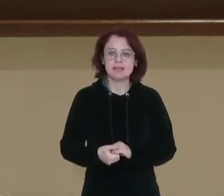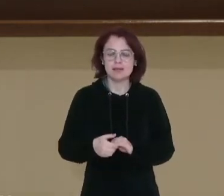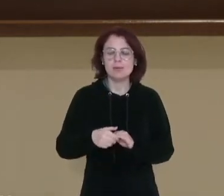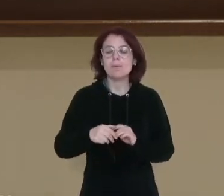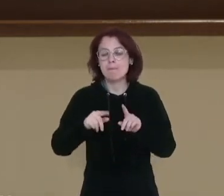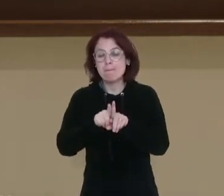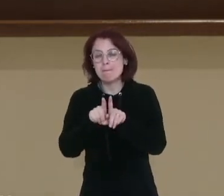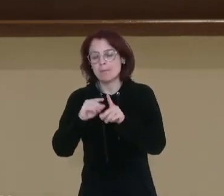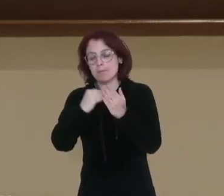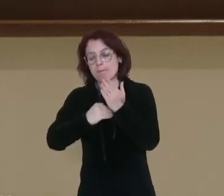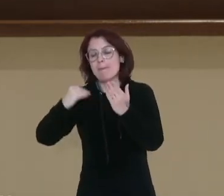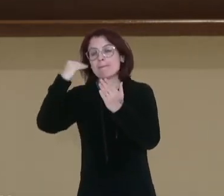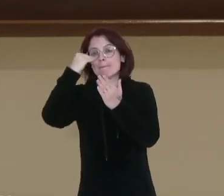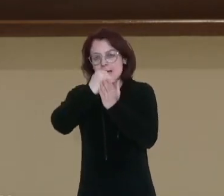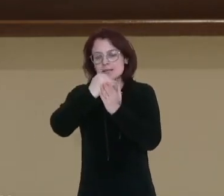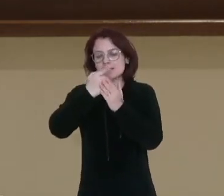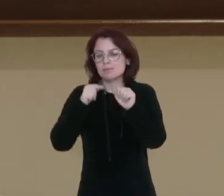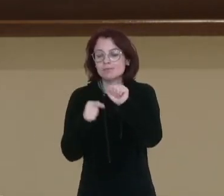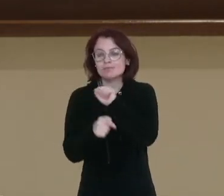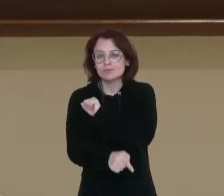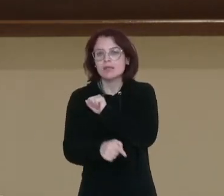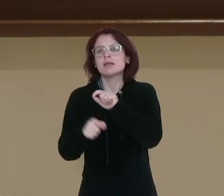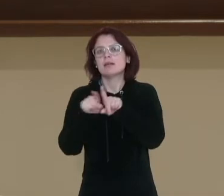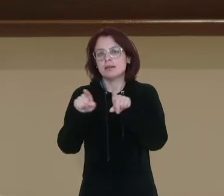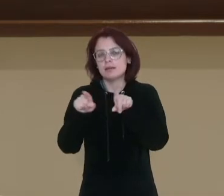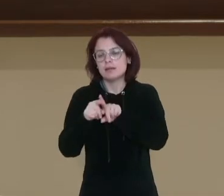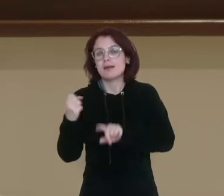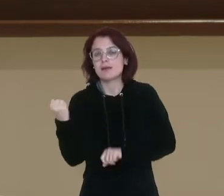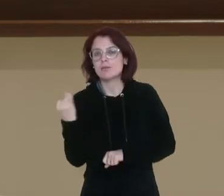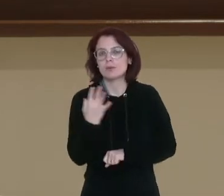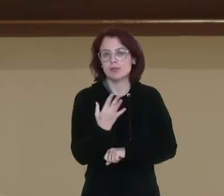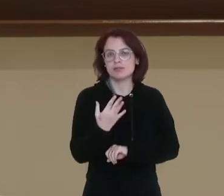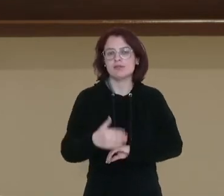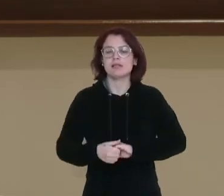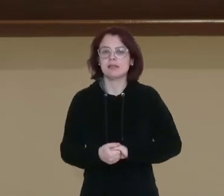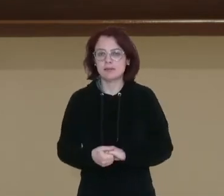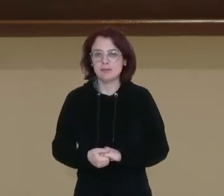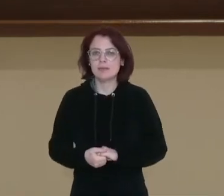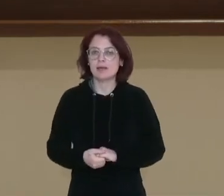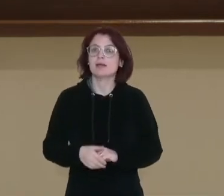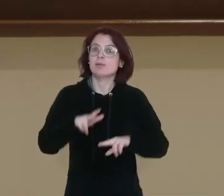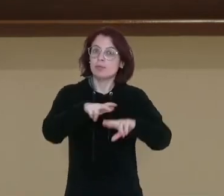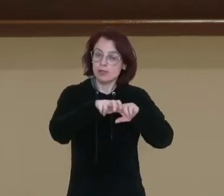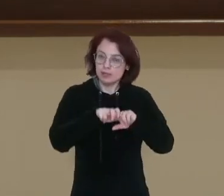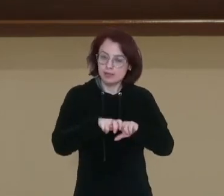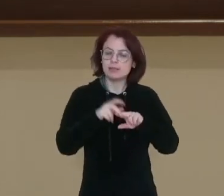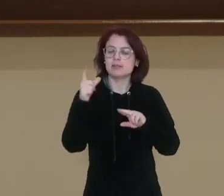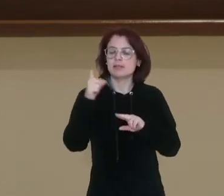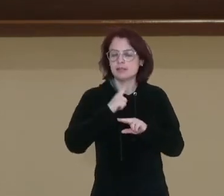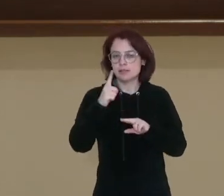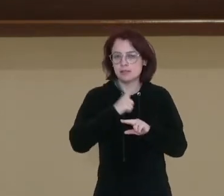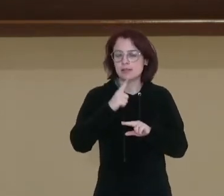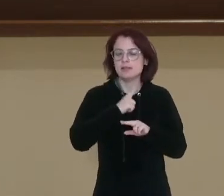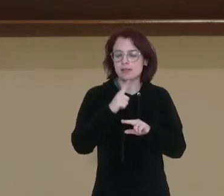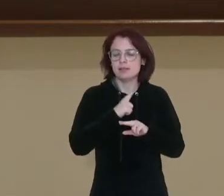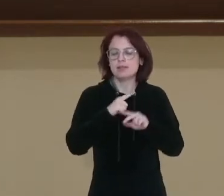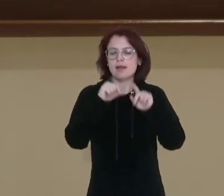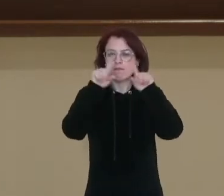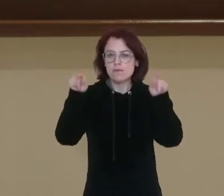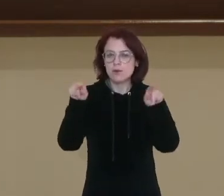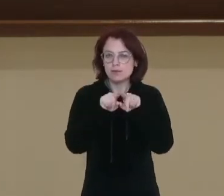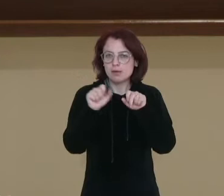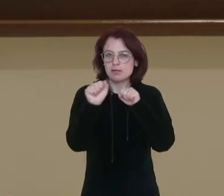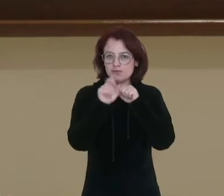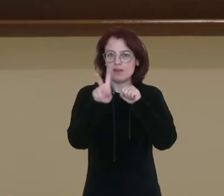é um quantificador, mas também um intensificador. Portanto, ele ocupa uma função de advérbio. Vocês se